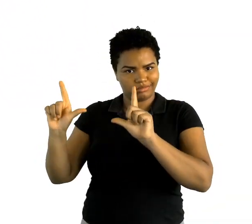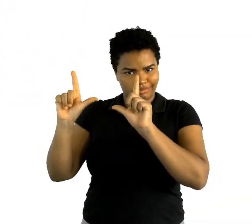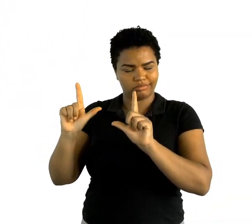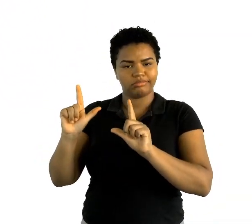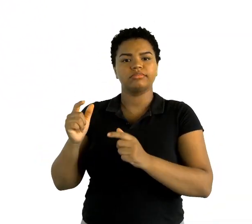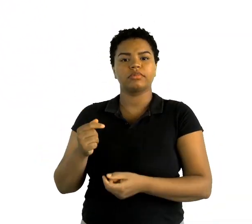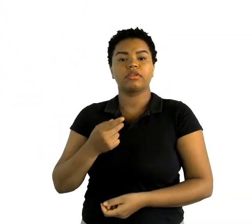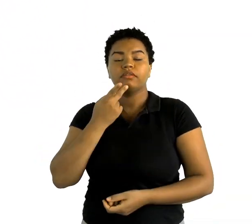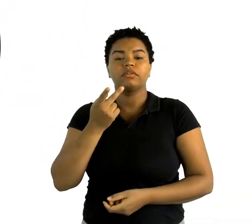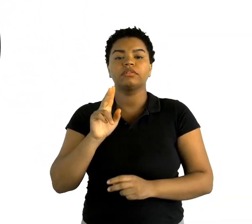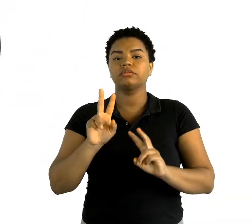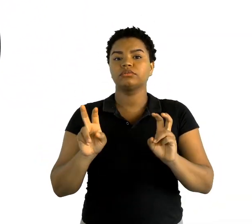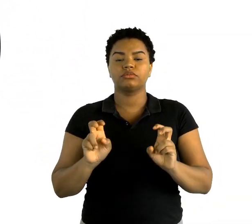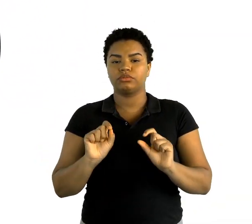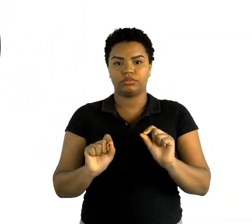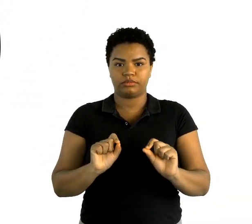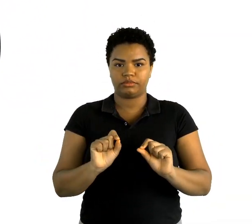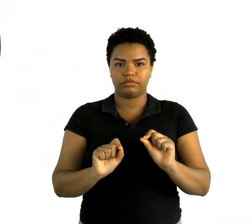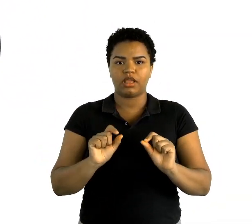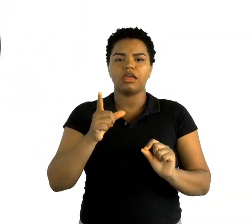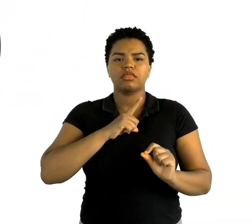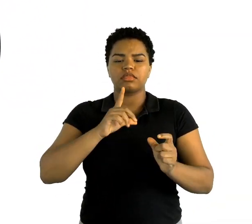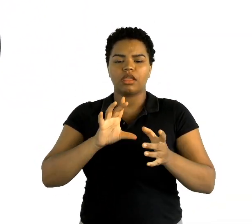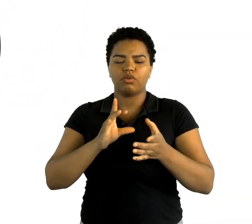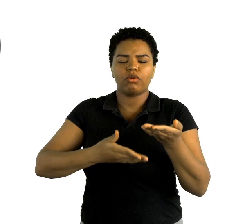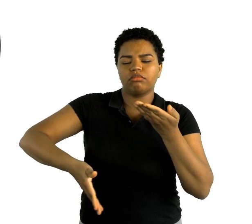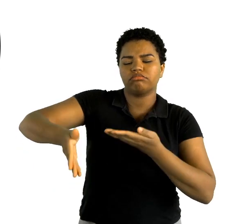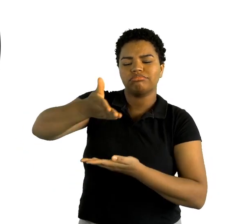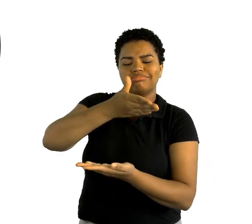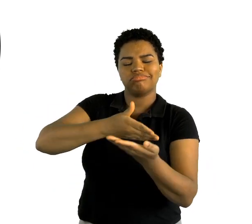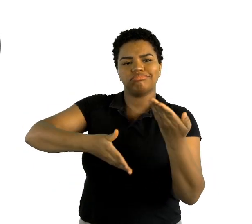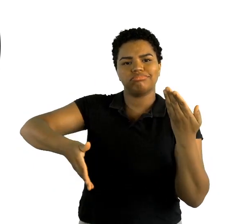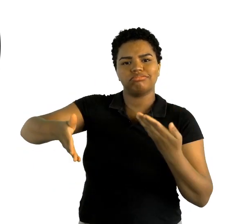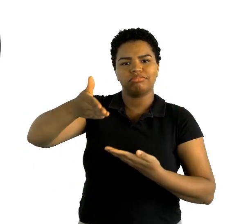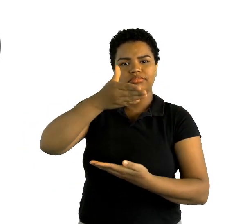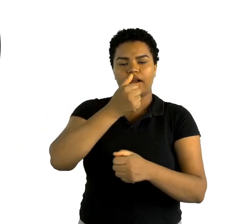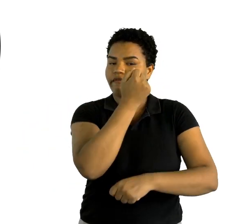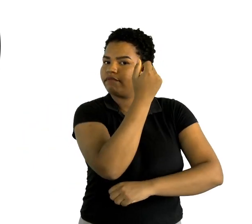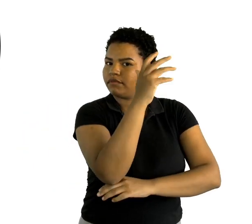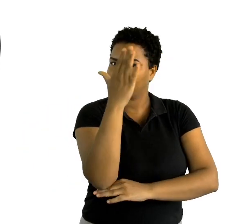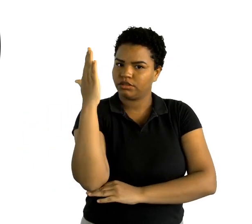fala o seguinte, que há uma interação entre vegetação,